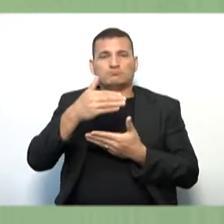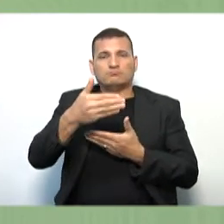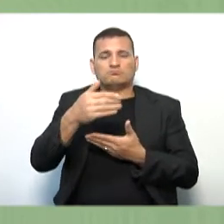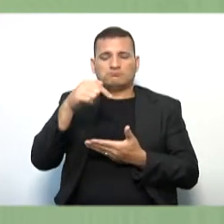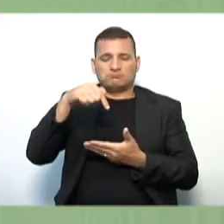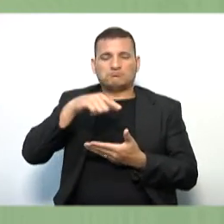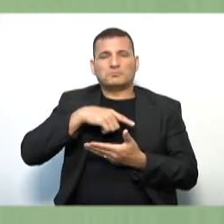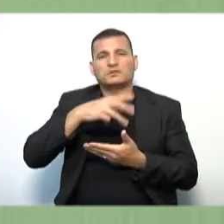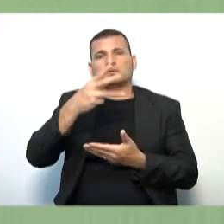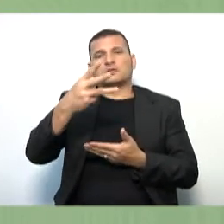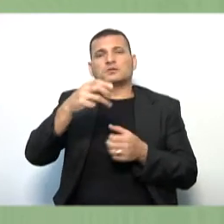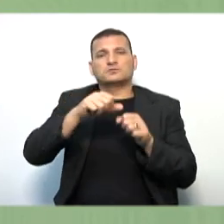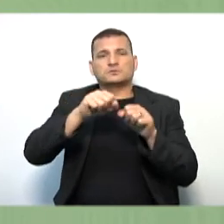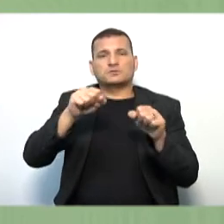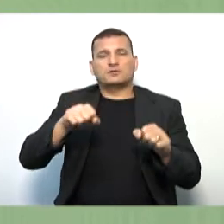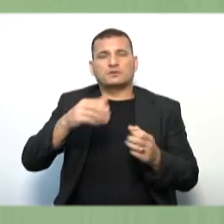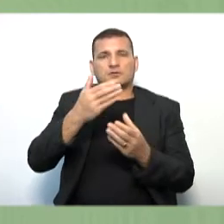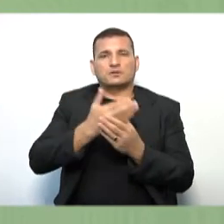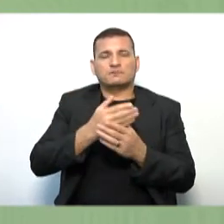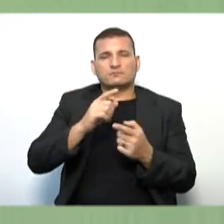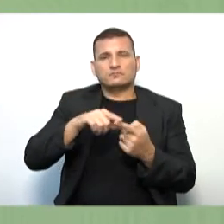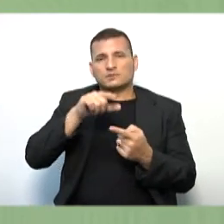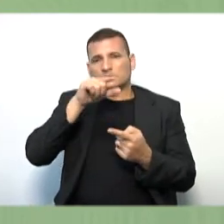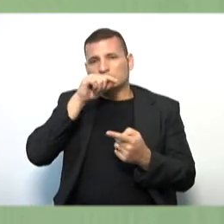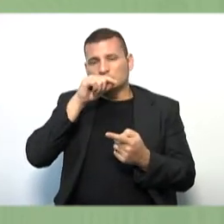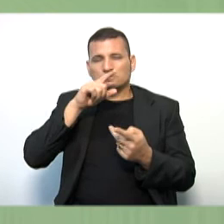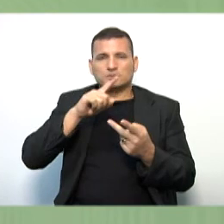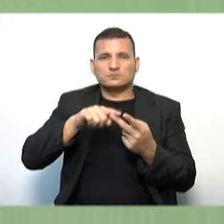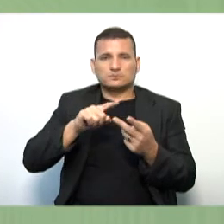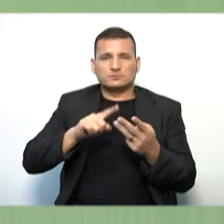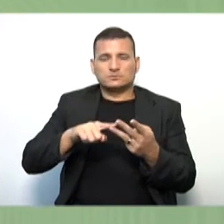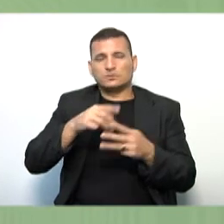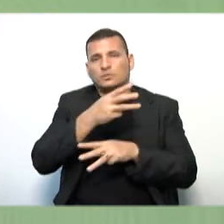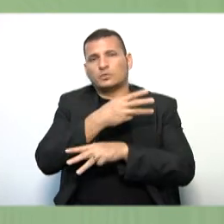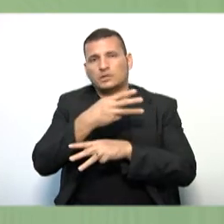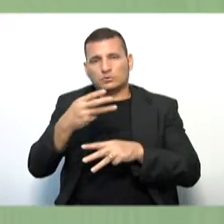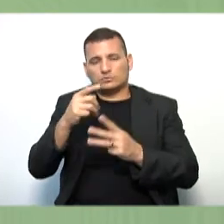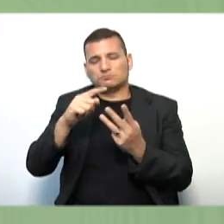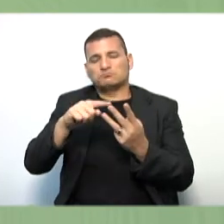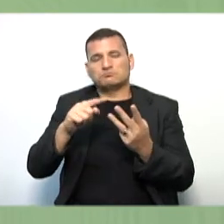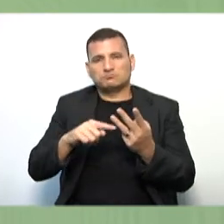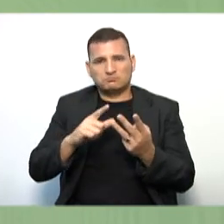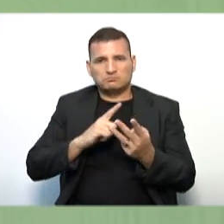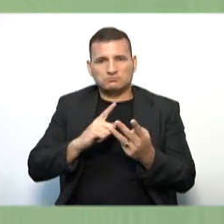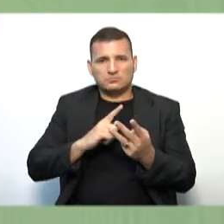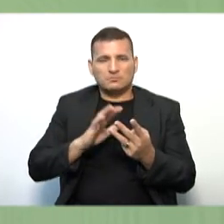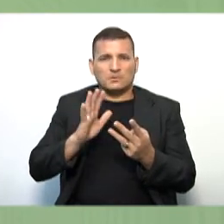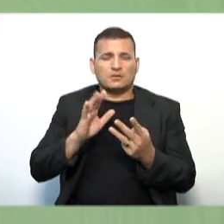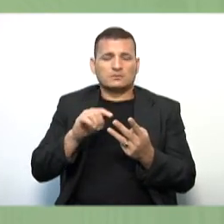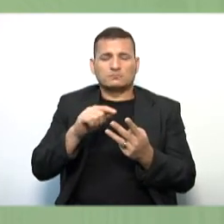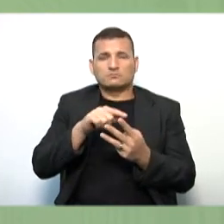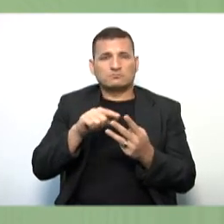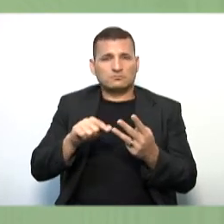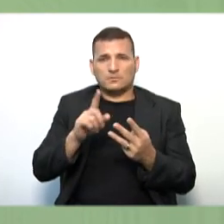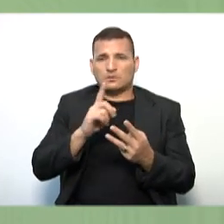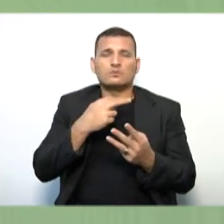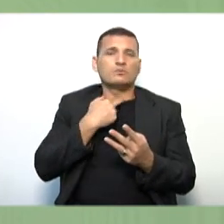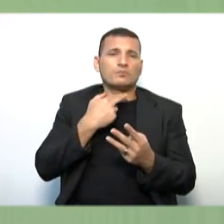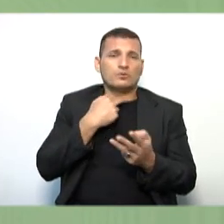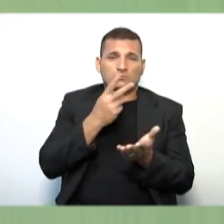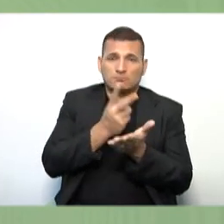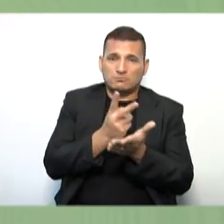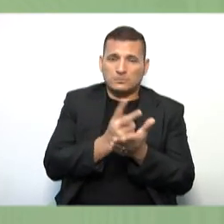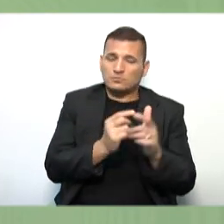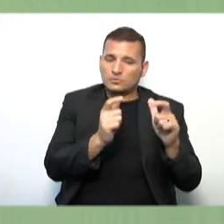3 sistemas de arquivos diferentes, um para Linux e 2 para Windows, né? Só que eles não podem estar na mesma